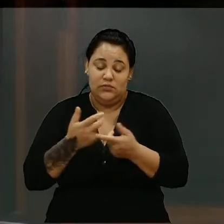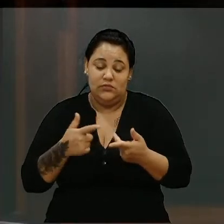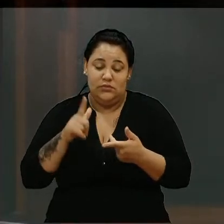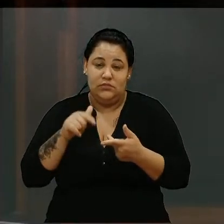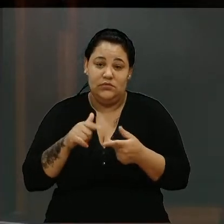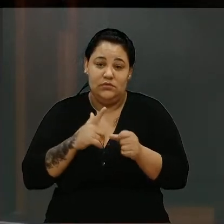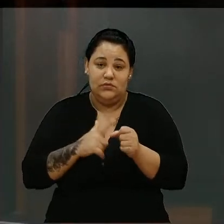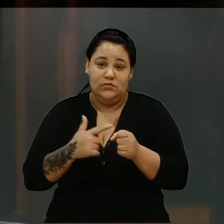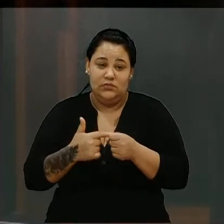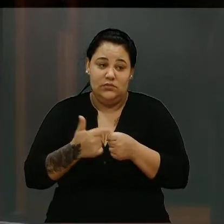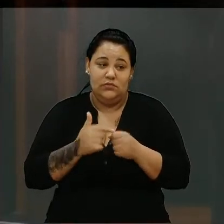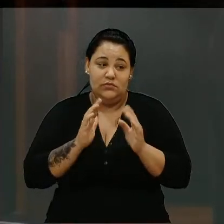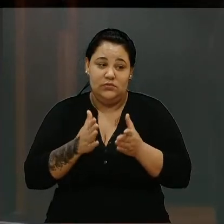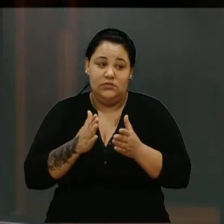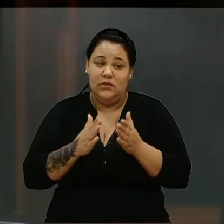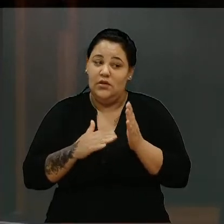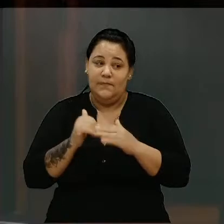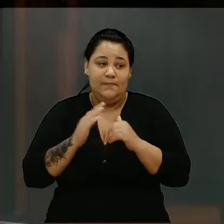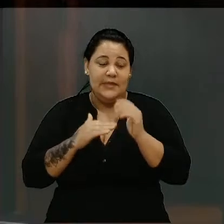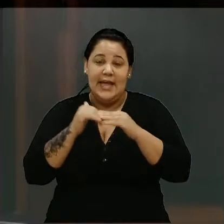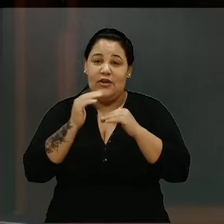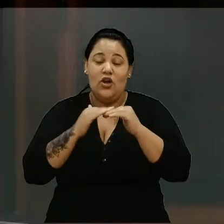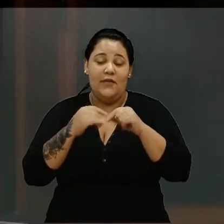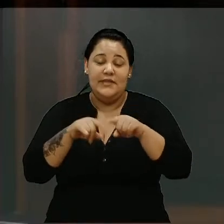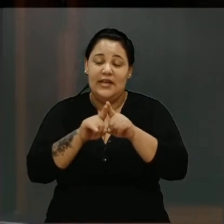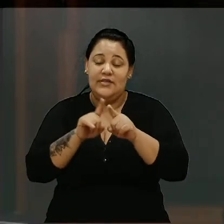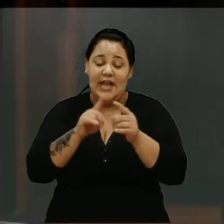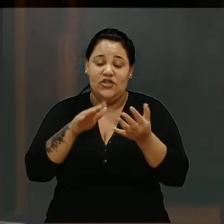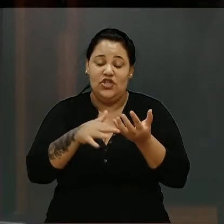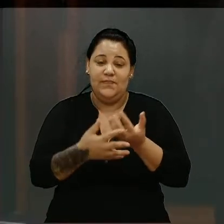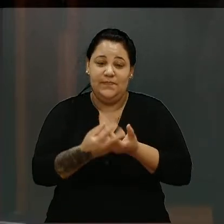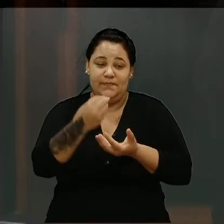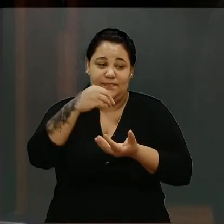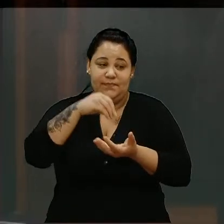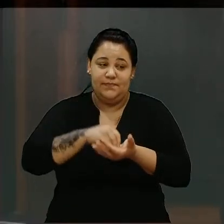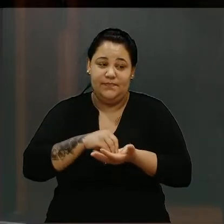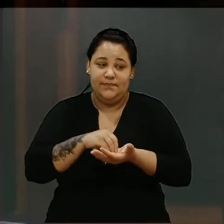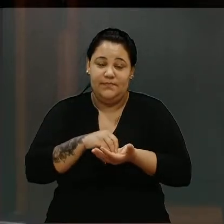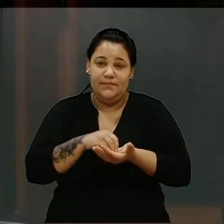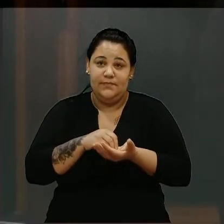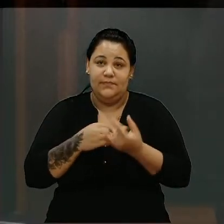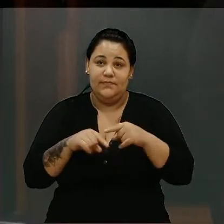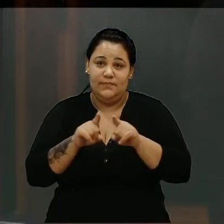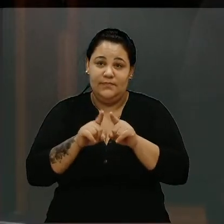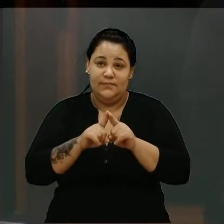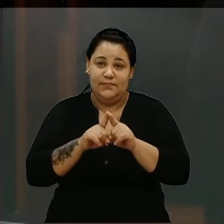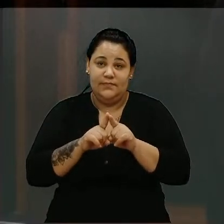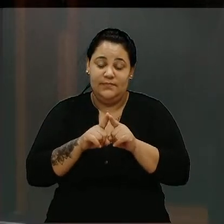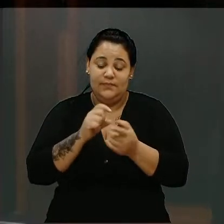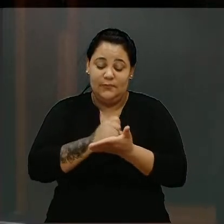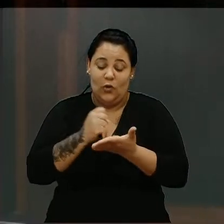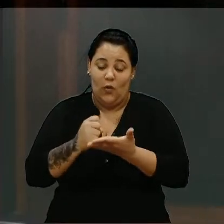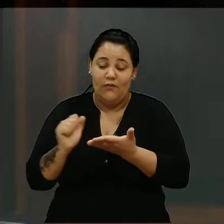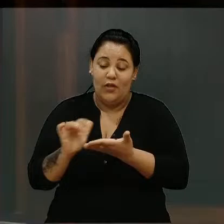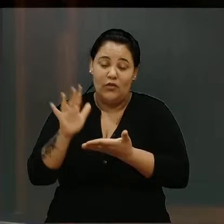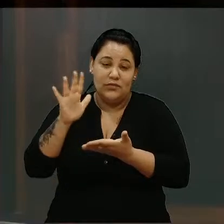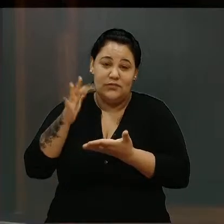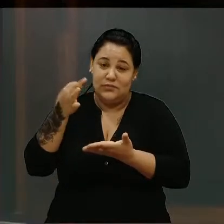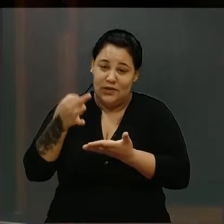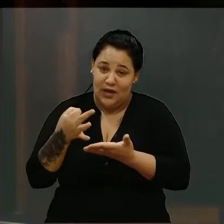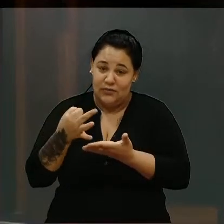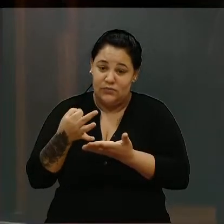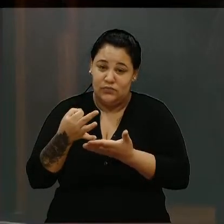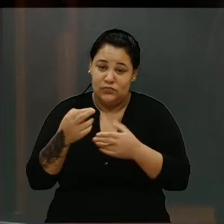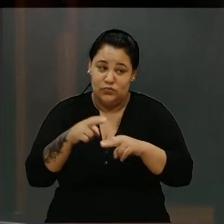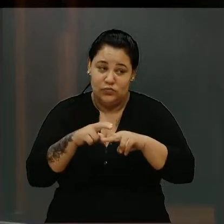cresceu muito e a Codeca não teve uma ampliação significativa dos seus contratos. Portanto, se Caxias